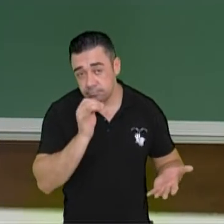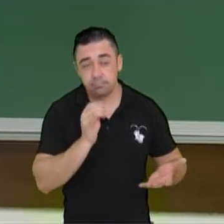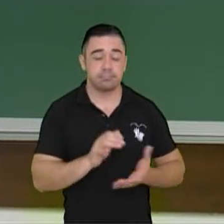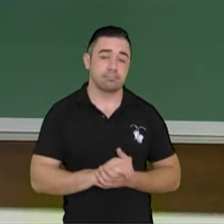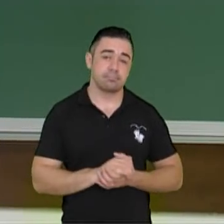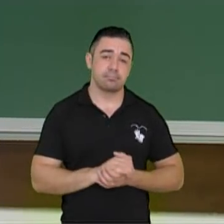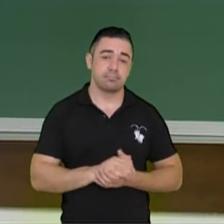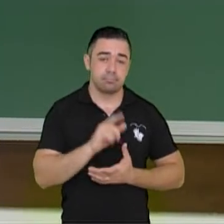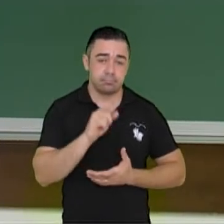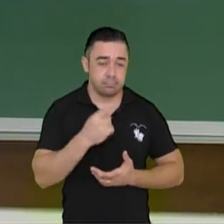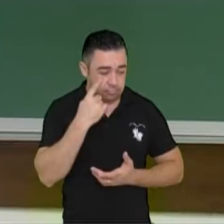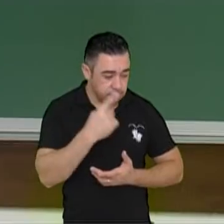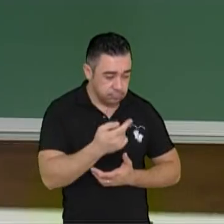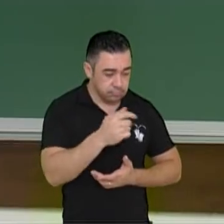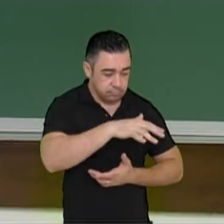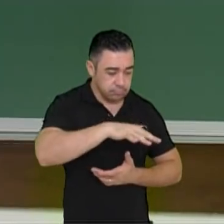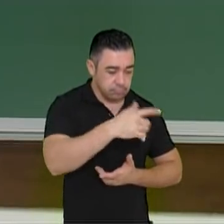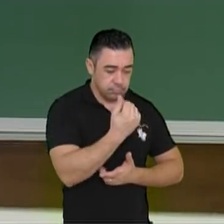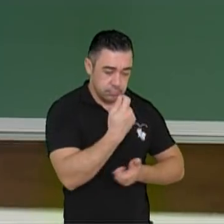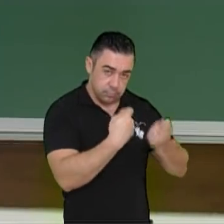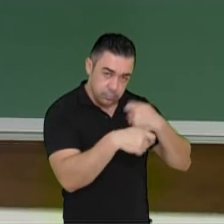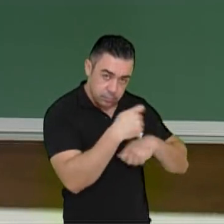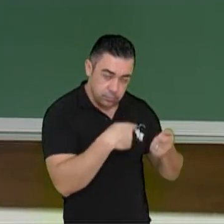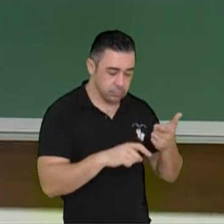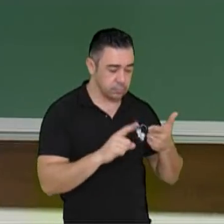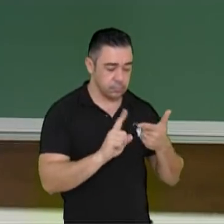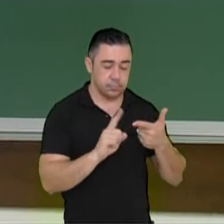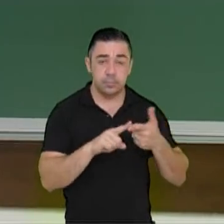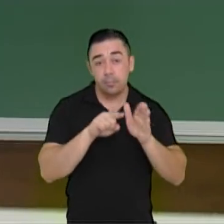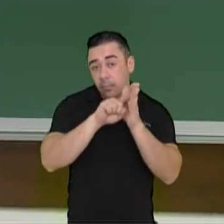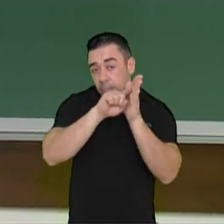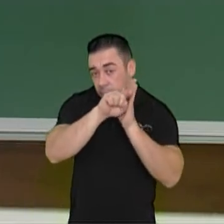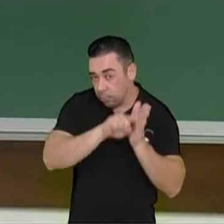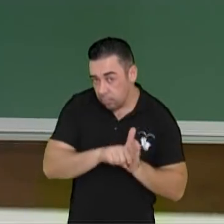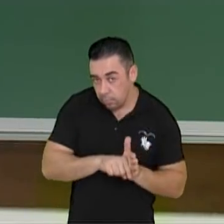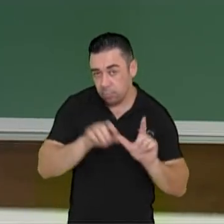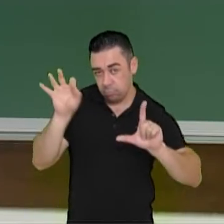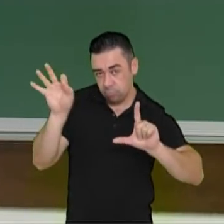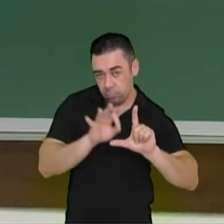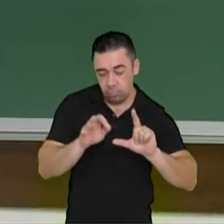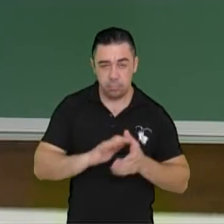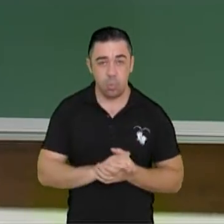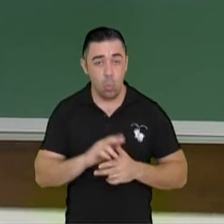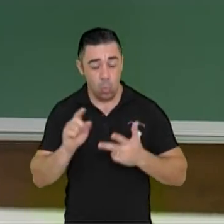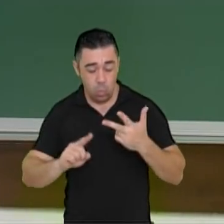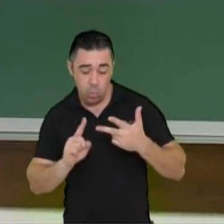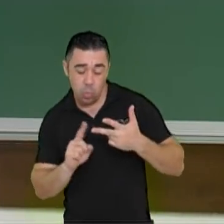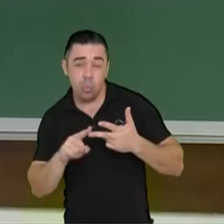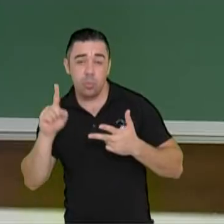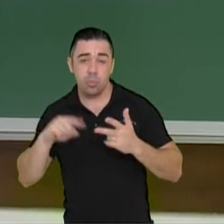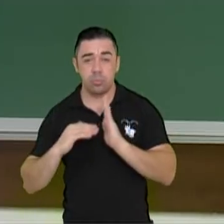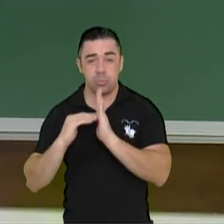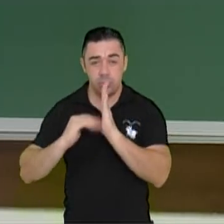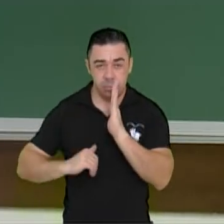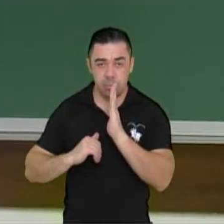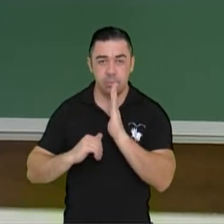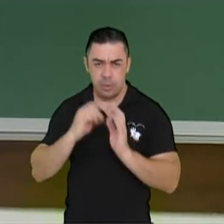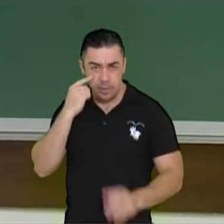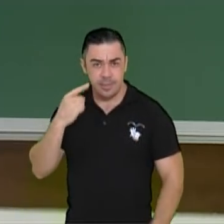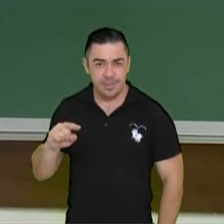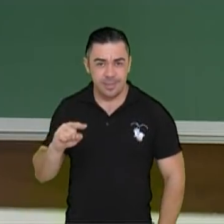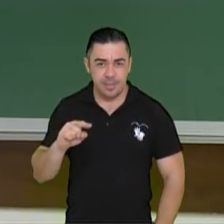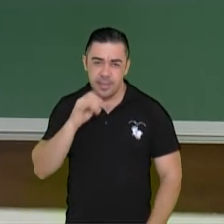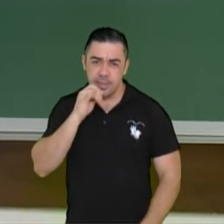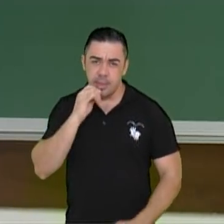em indicadores econômicos, resultados de pesquisas ou promoções de descontos. Já viram,